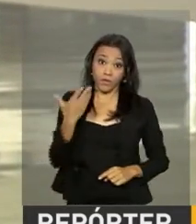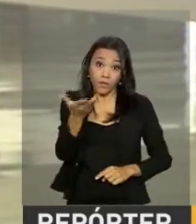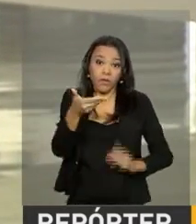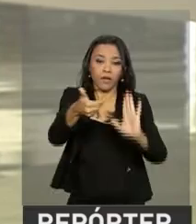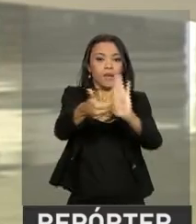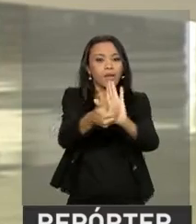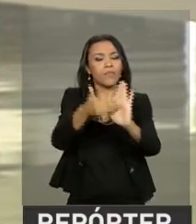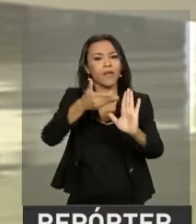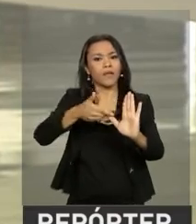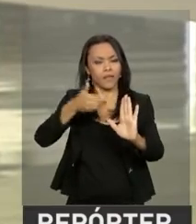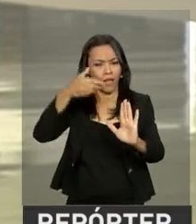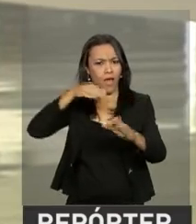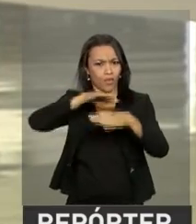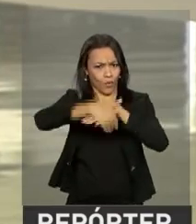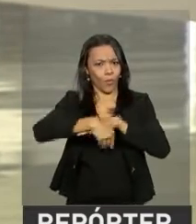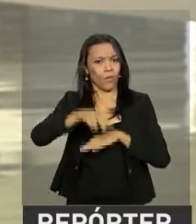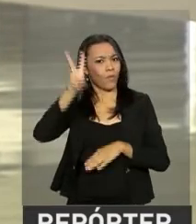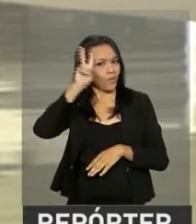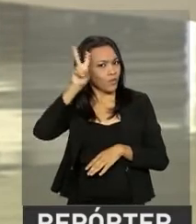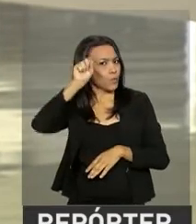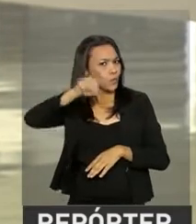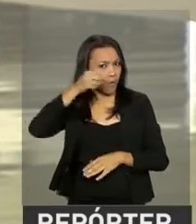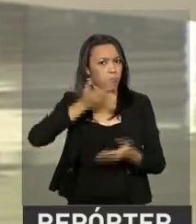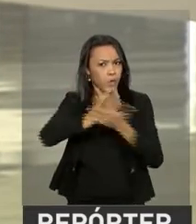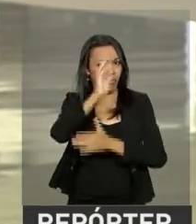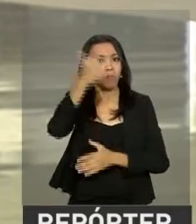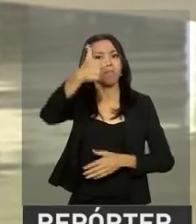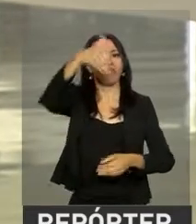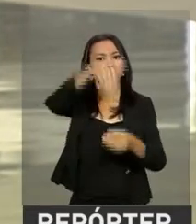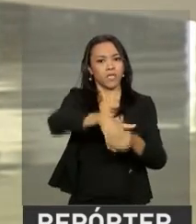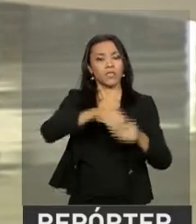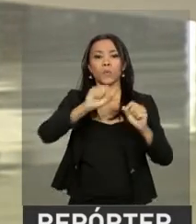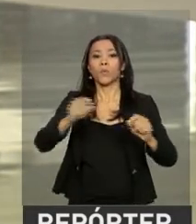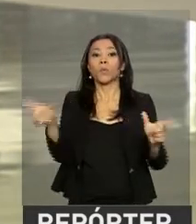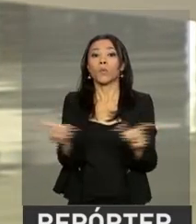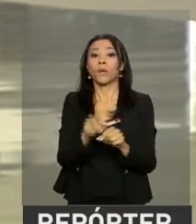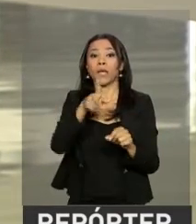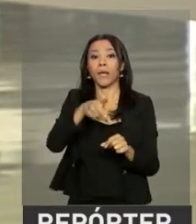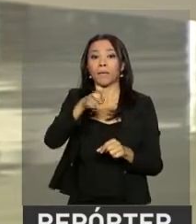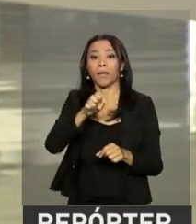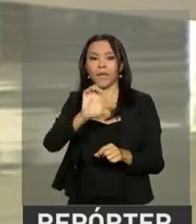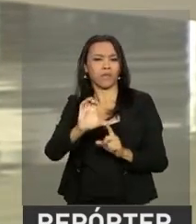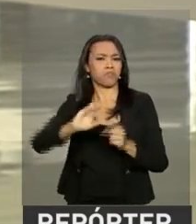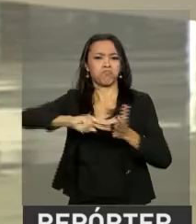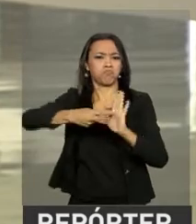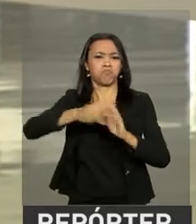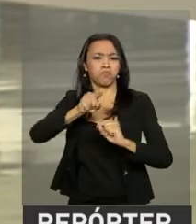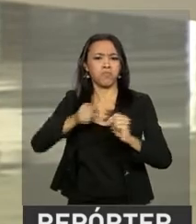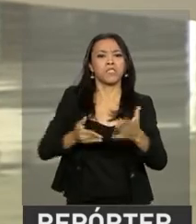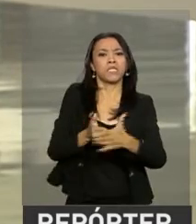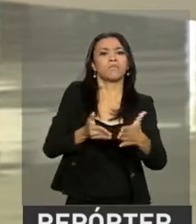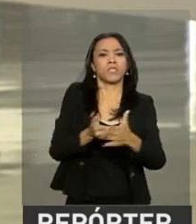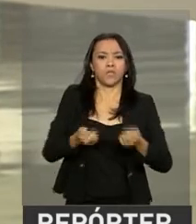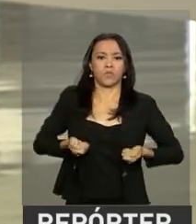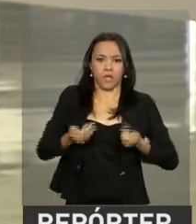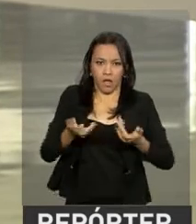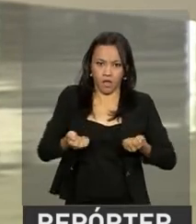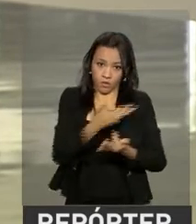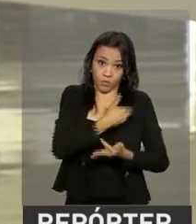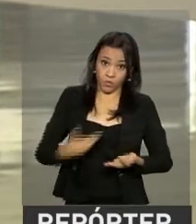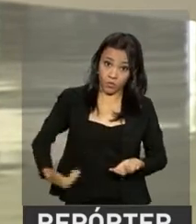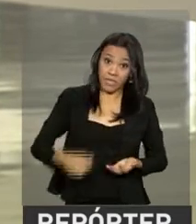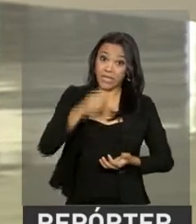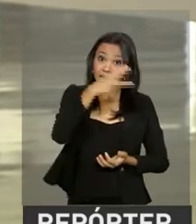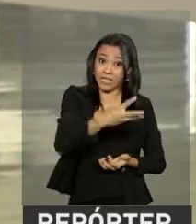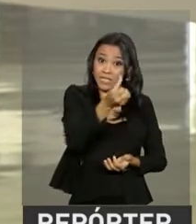Deputados aprovou na noite desta segunda-feira, em primeiro turno, a PEC do teto dos gastos públicos. Foram 366 votos